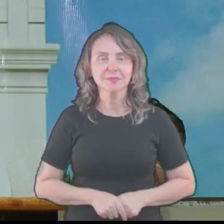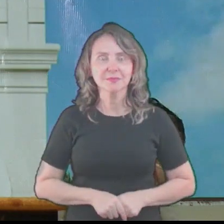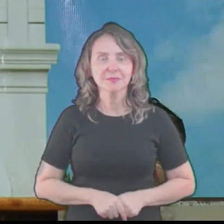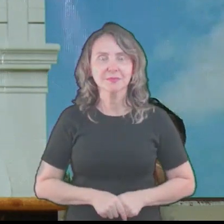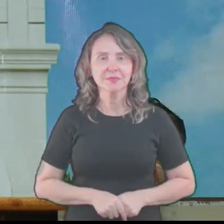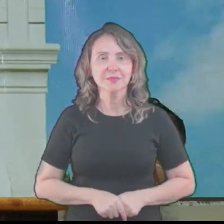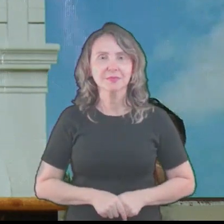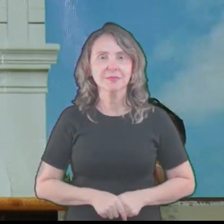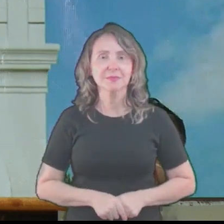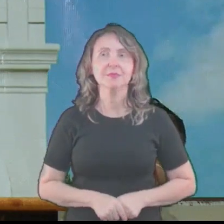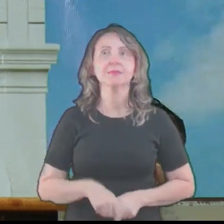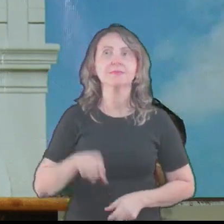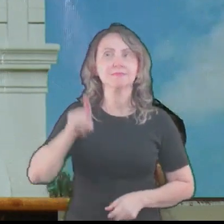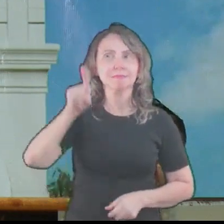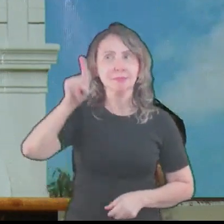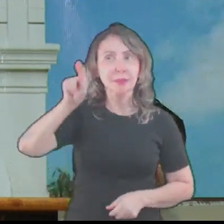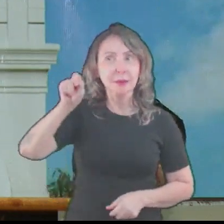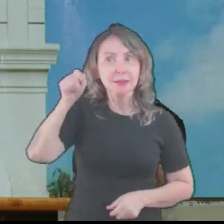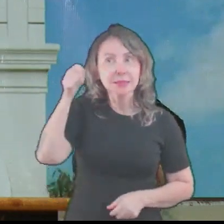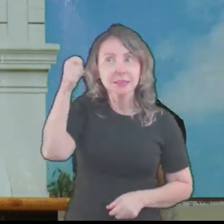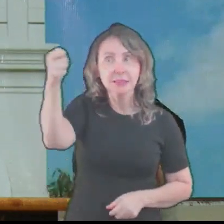Ele é o Pai da